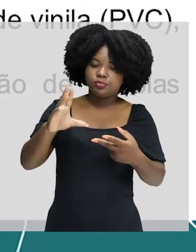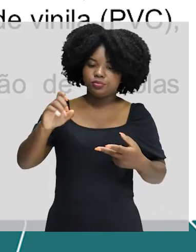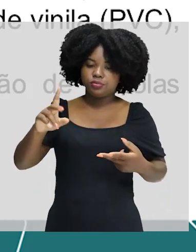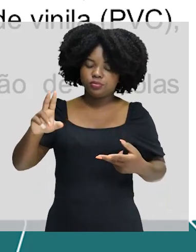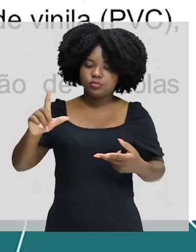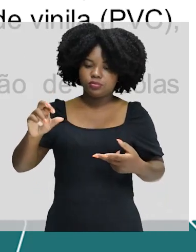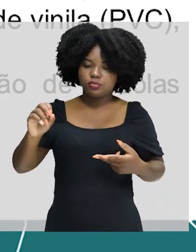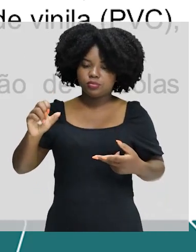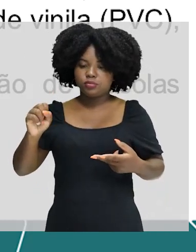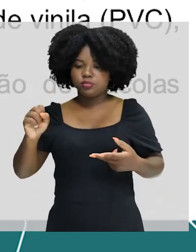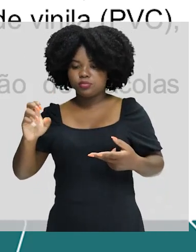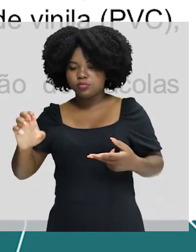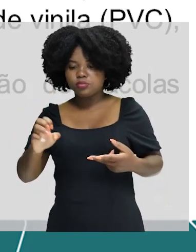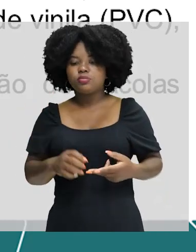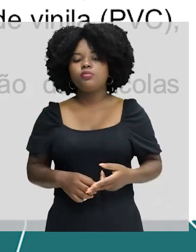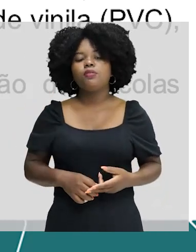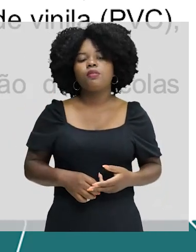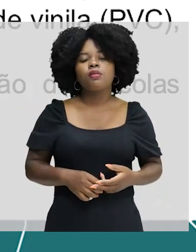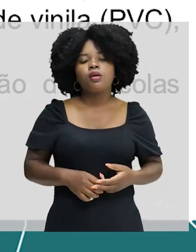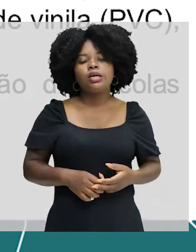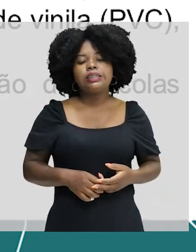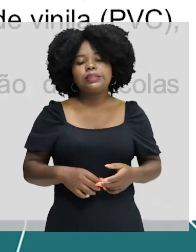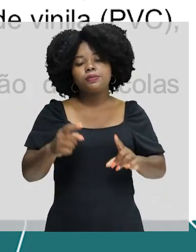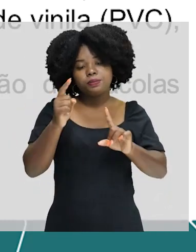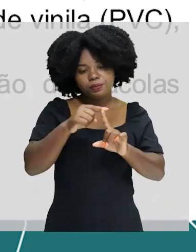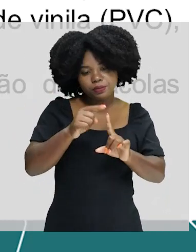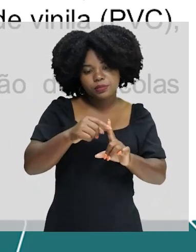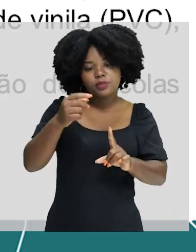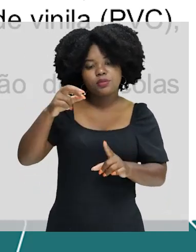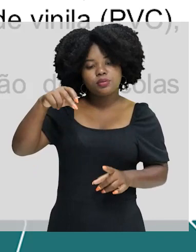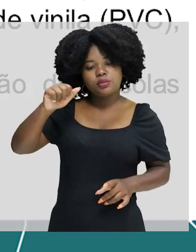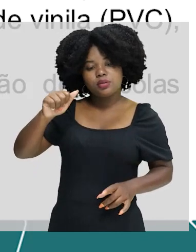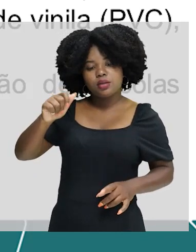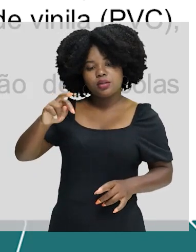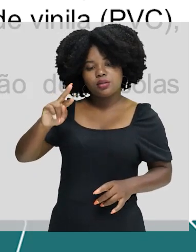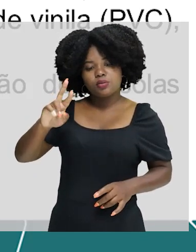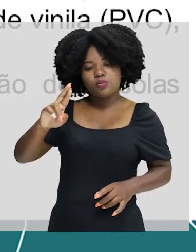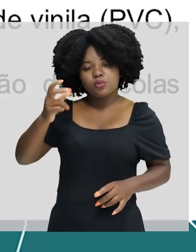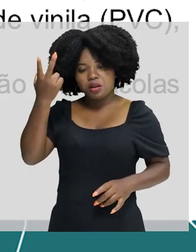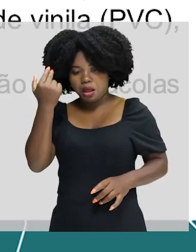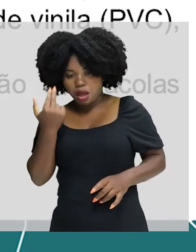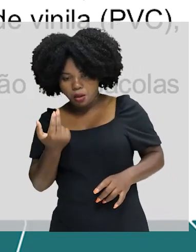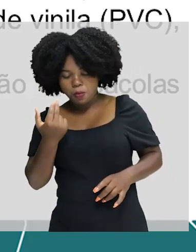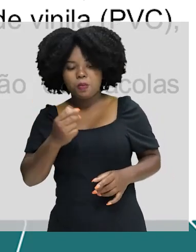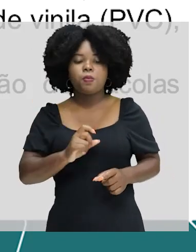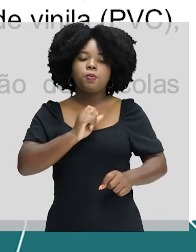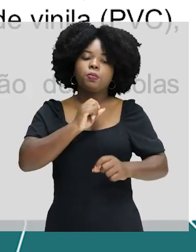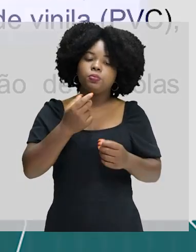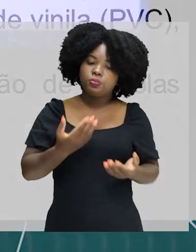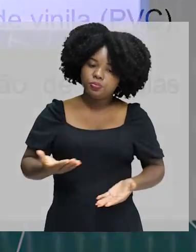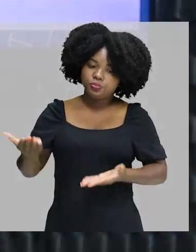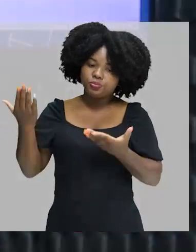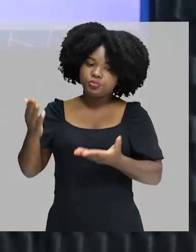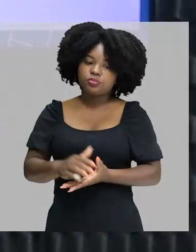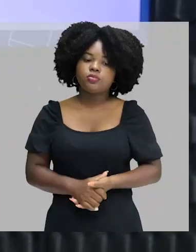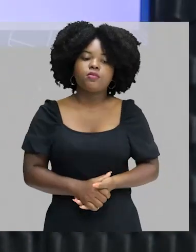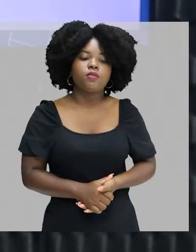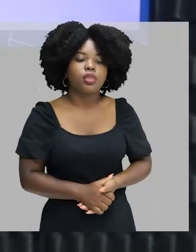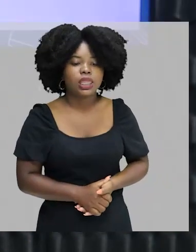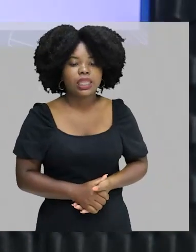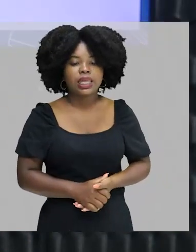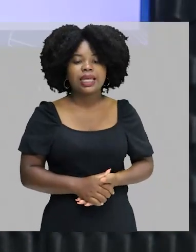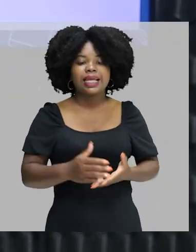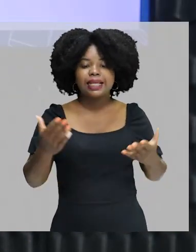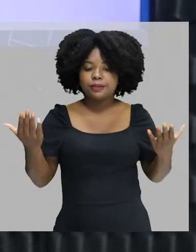as proteínas, ok? Então, esses tipos de compostos vão chamar de polímeros naturais.